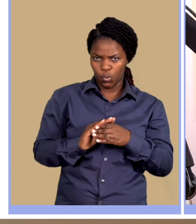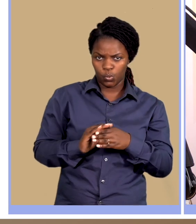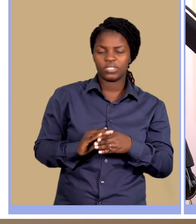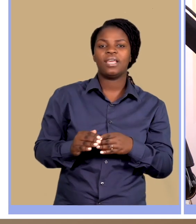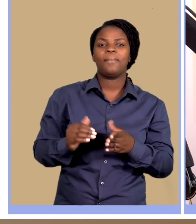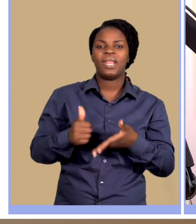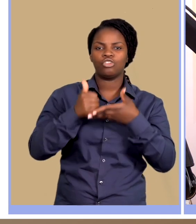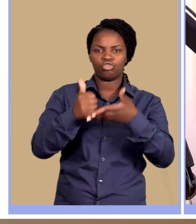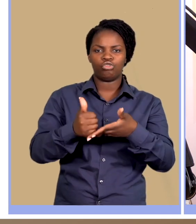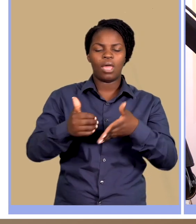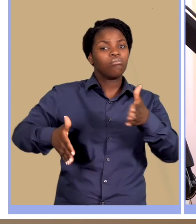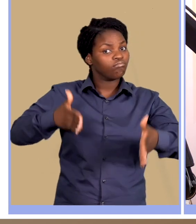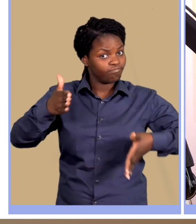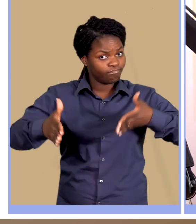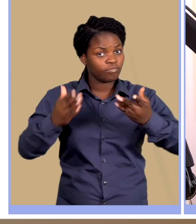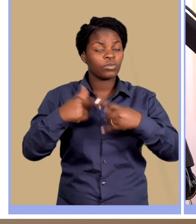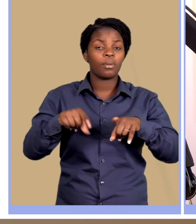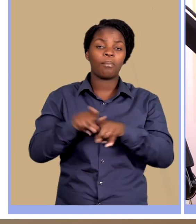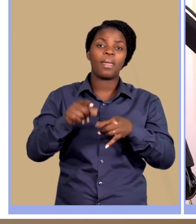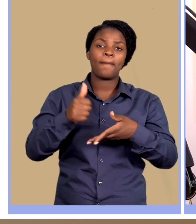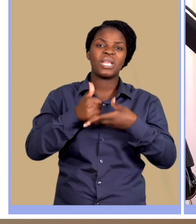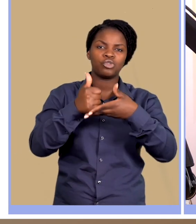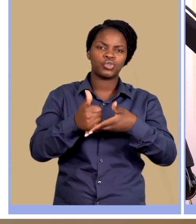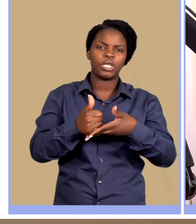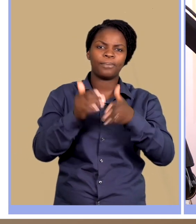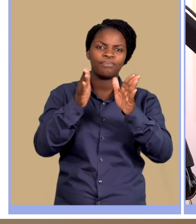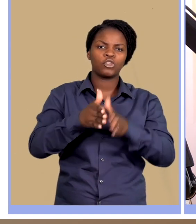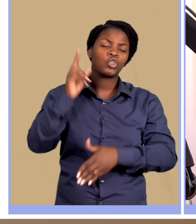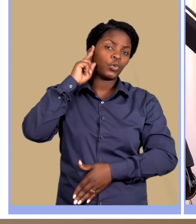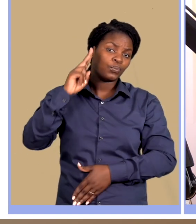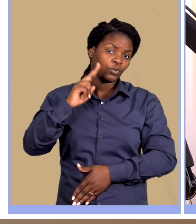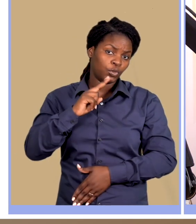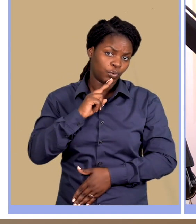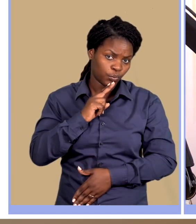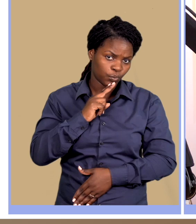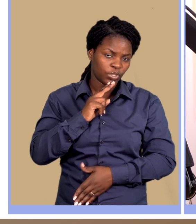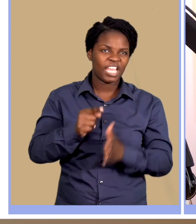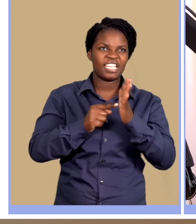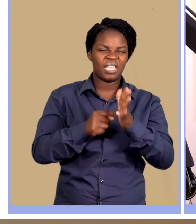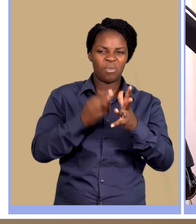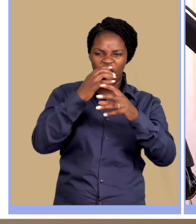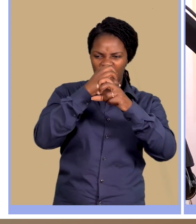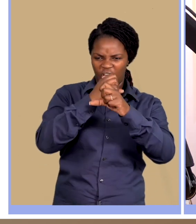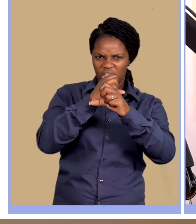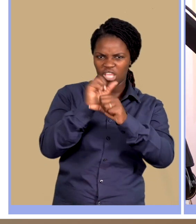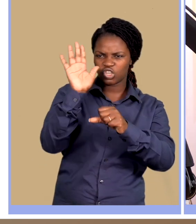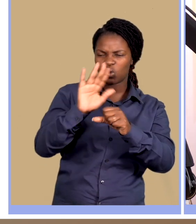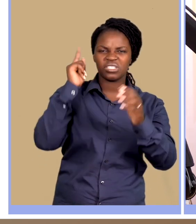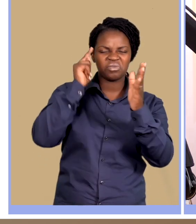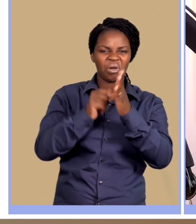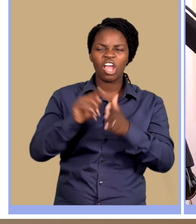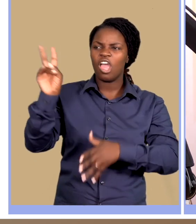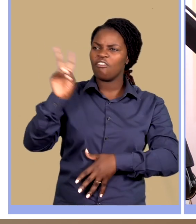exemplo, de alerta, não é? O que é que significa laranja, o que é que significa verde, o que é que significa o